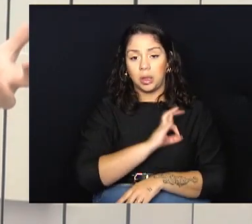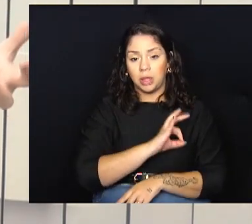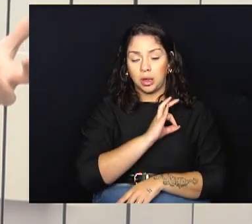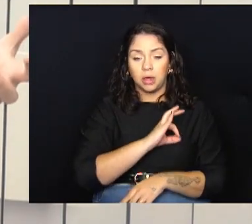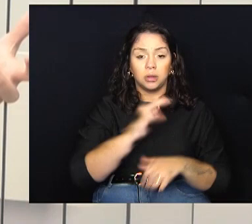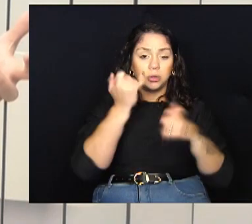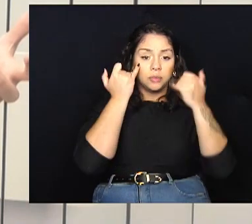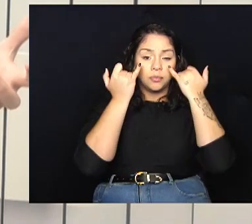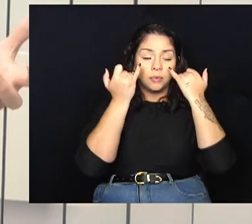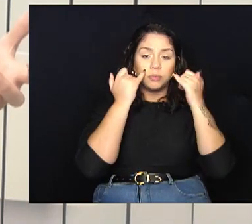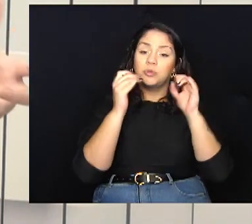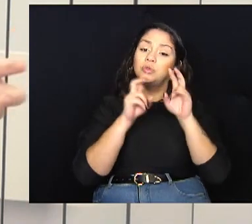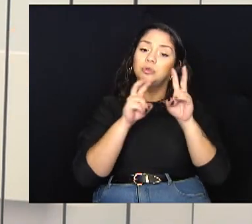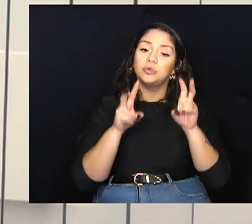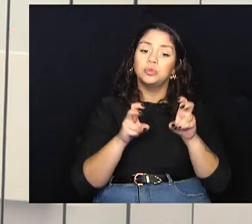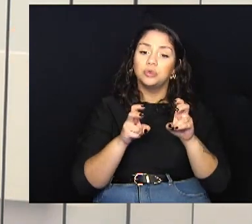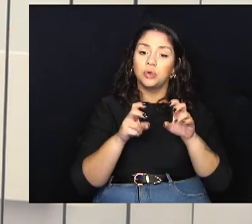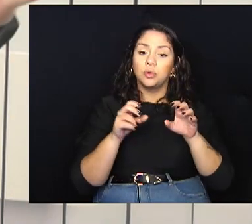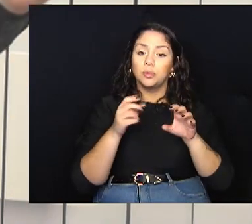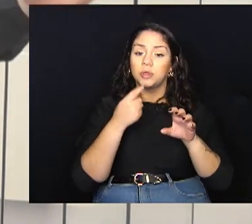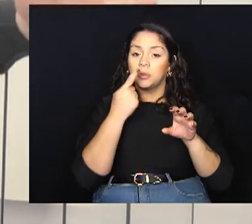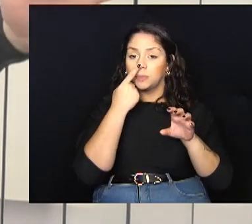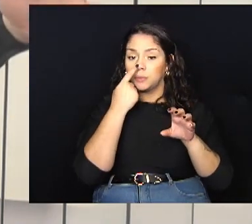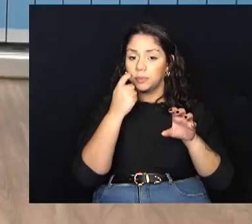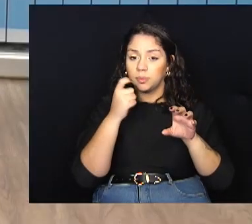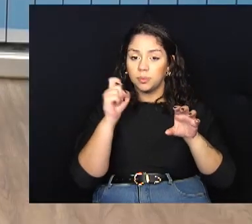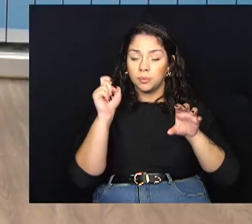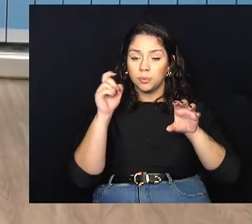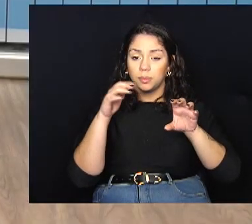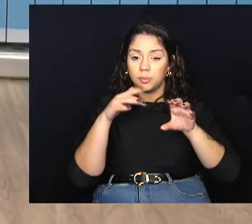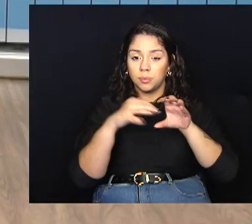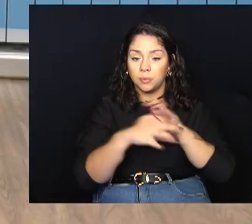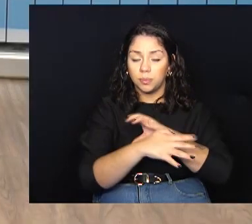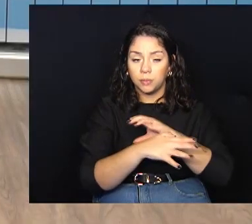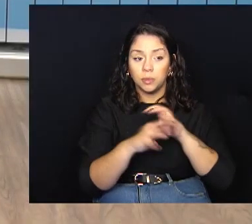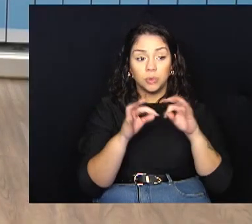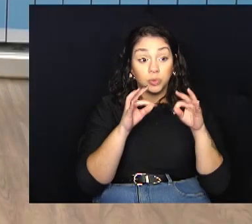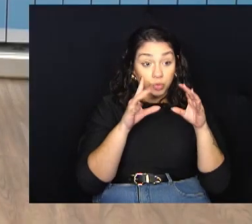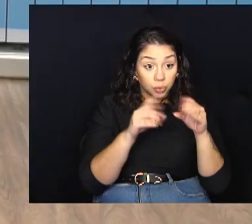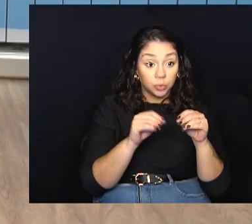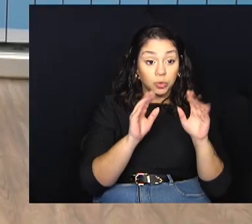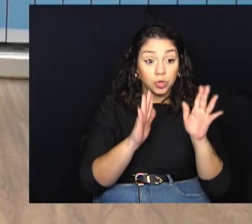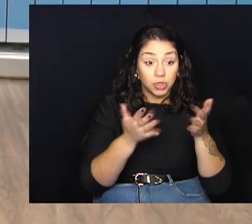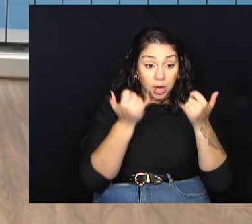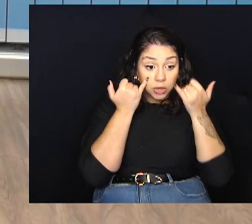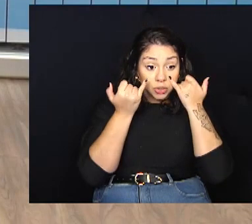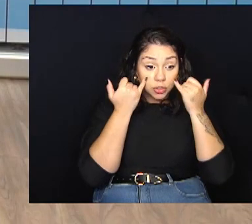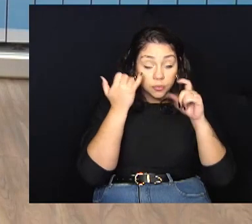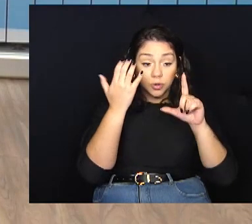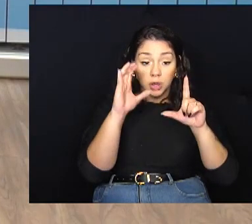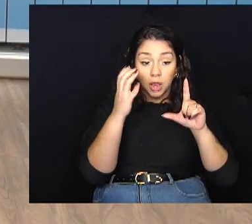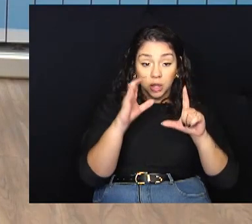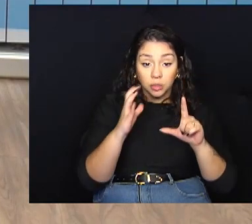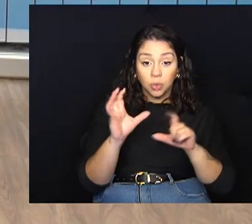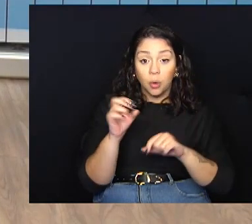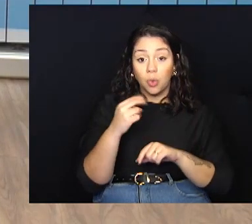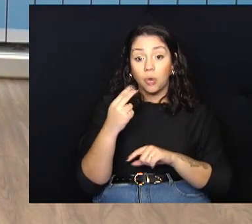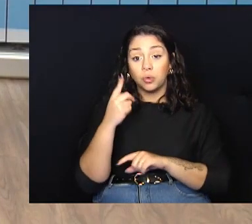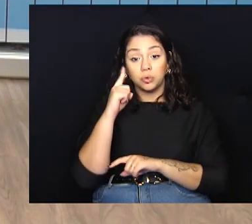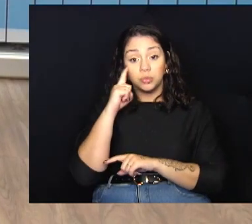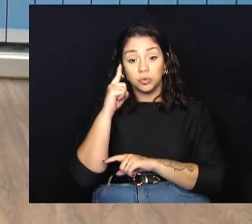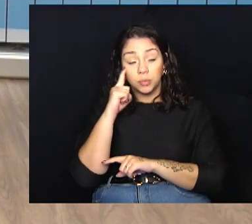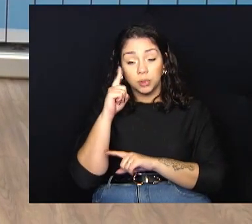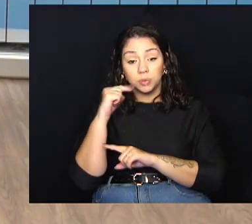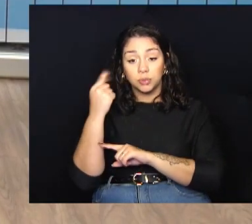sobre saneamento básico dos domicílios tudo já foi divulgado ou nos próximos dias meses a gente vai ter mais informações sobre